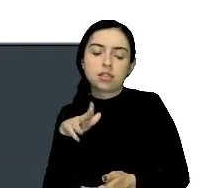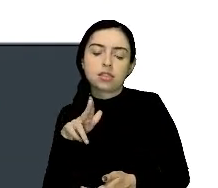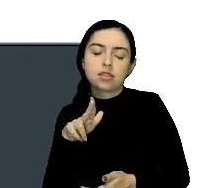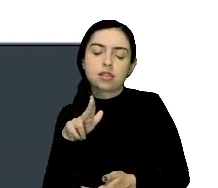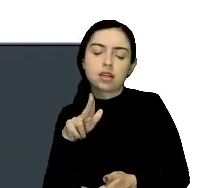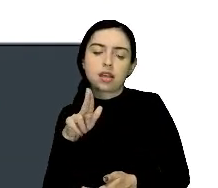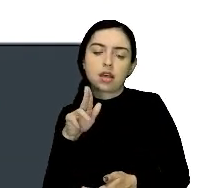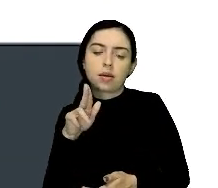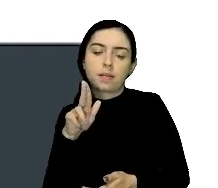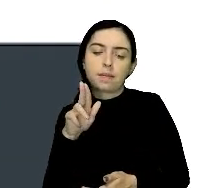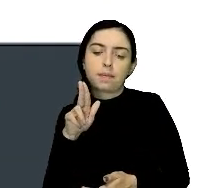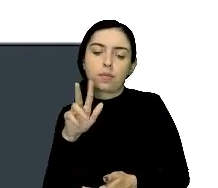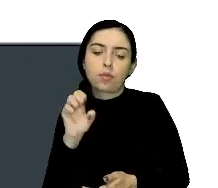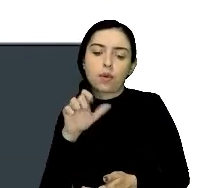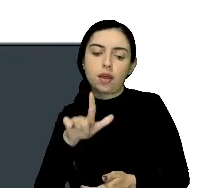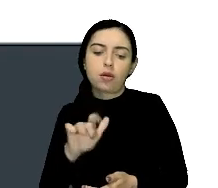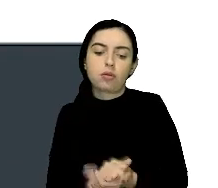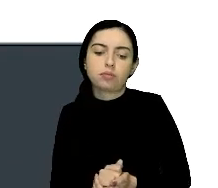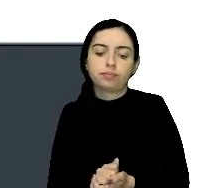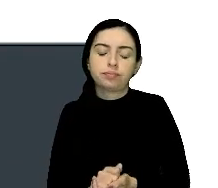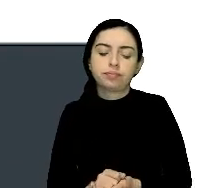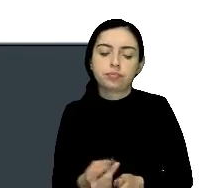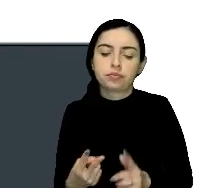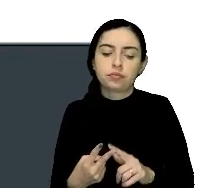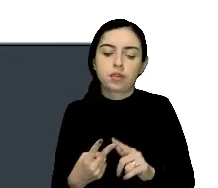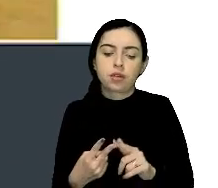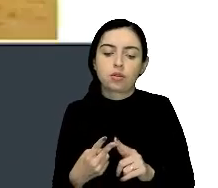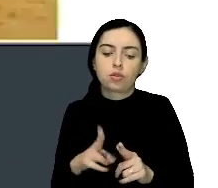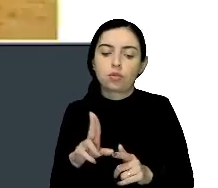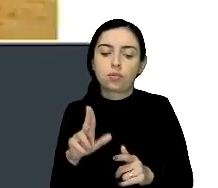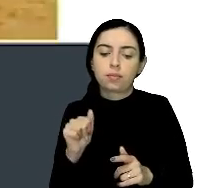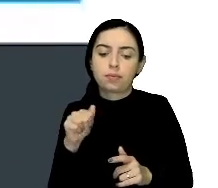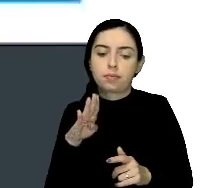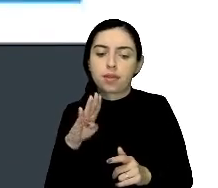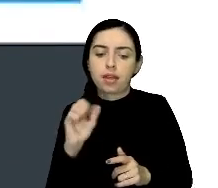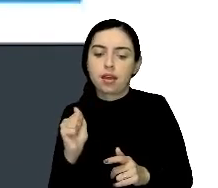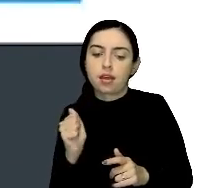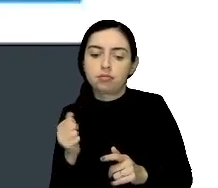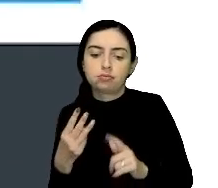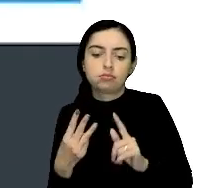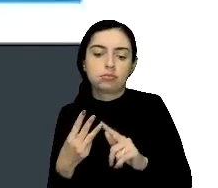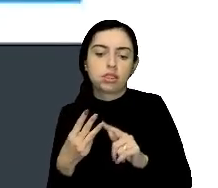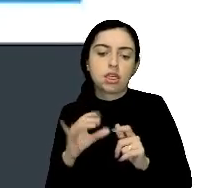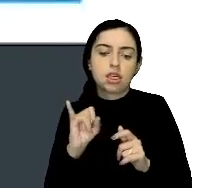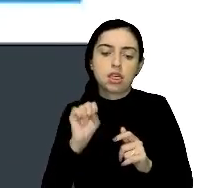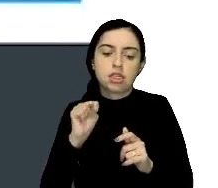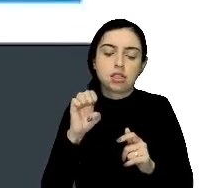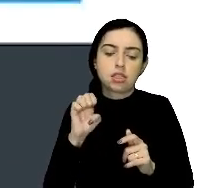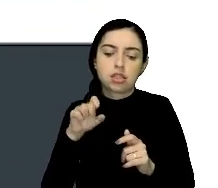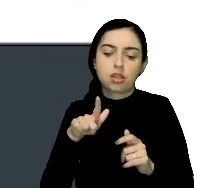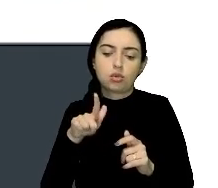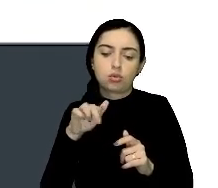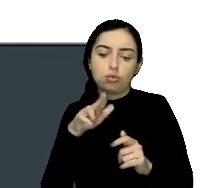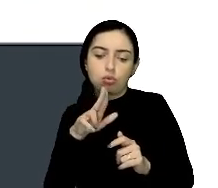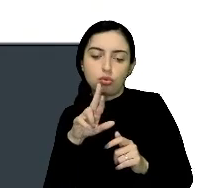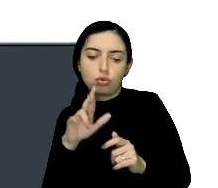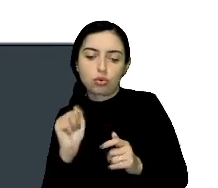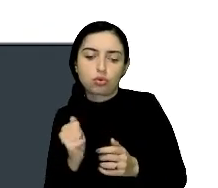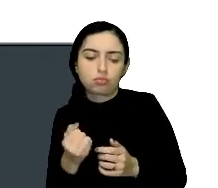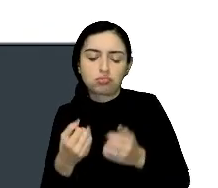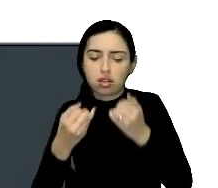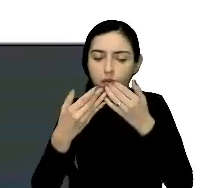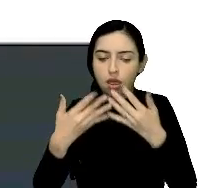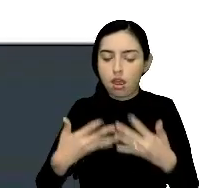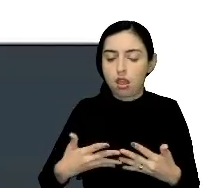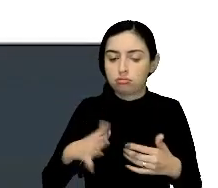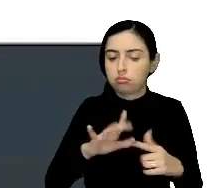O BA, o Ishiguro, a Alexeyevich, Svetlana, o